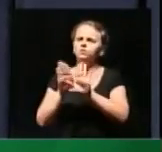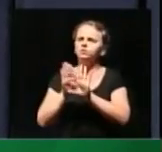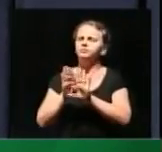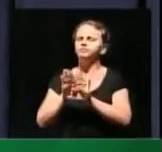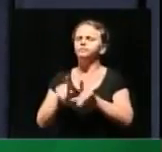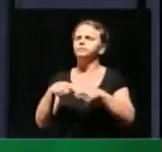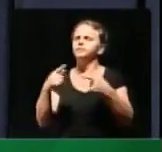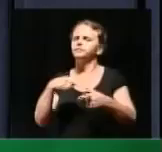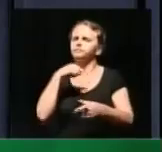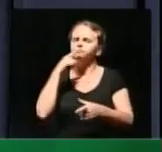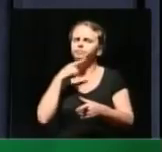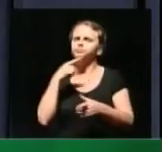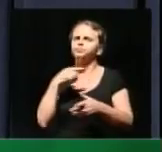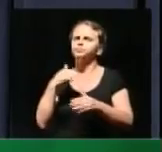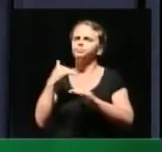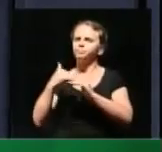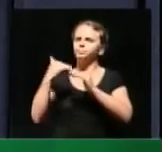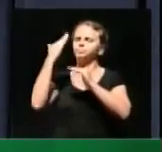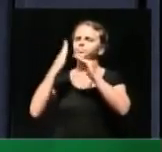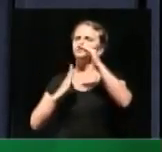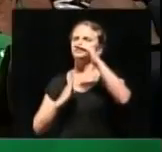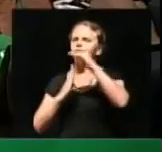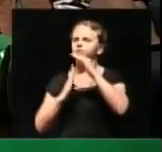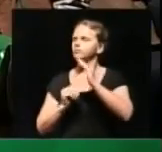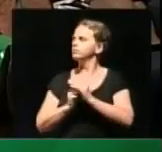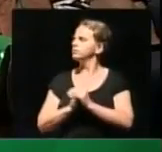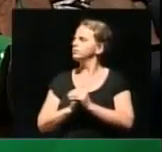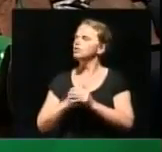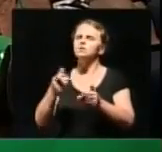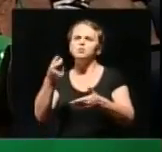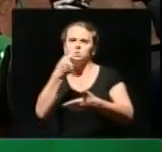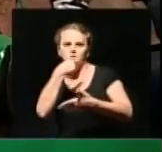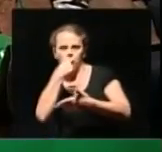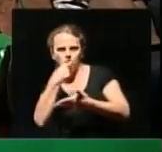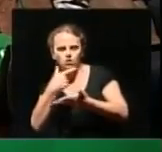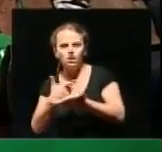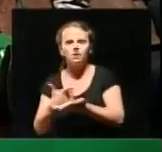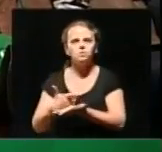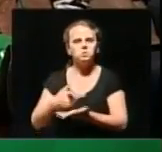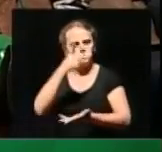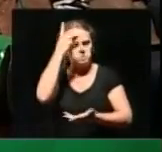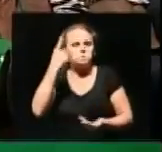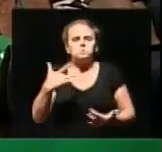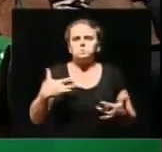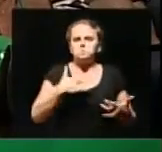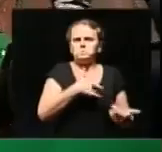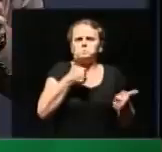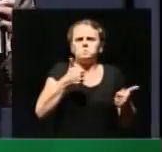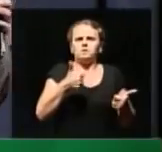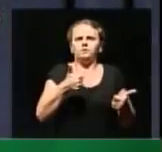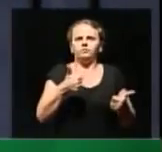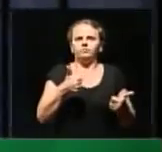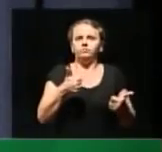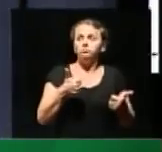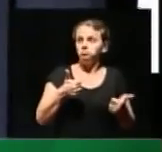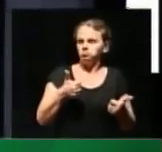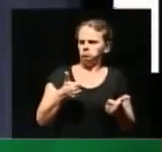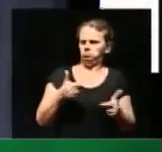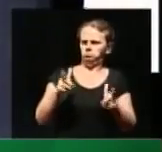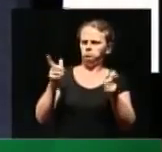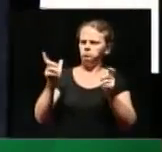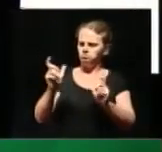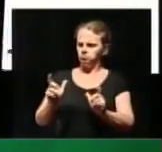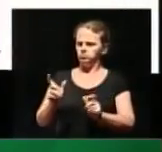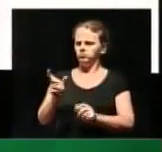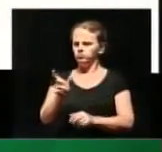chega que a profilaxia pré-exposição é você dar medicação para quem está saudável. Por princípio, a gente já se